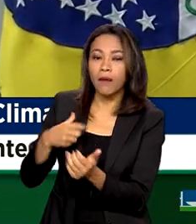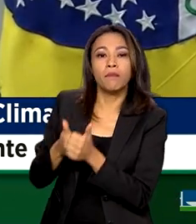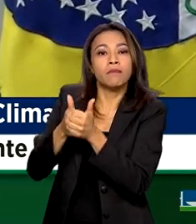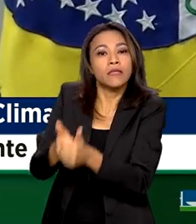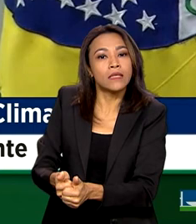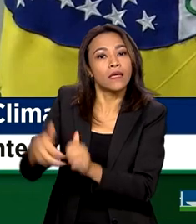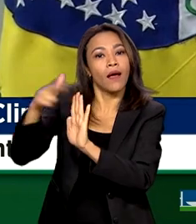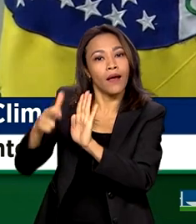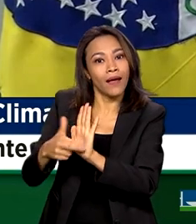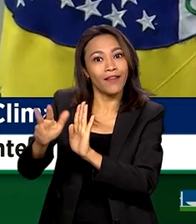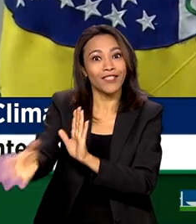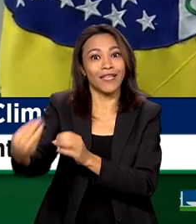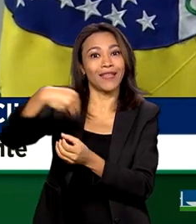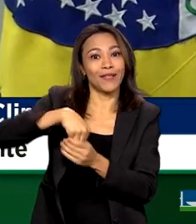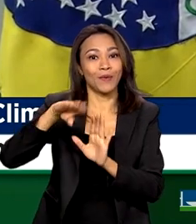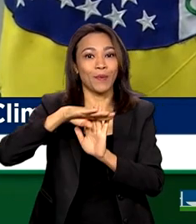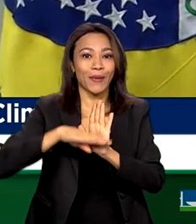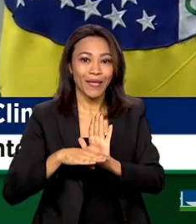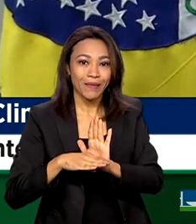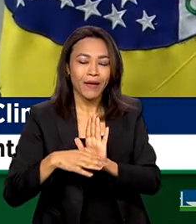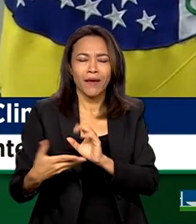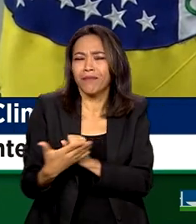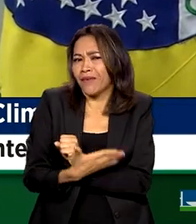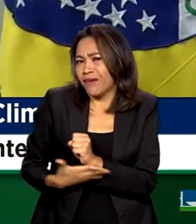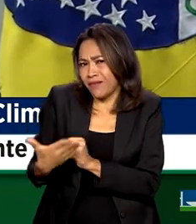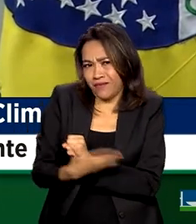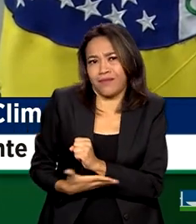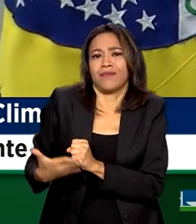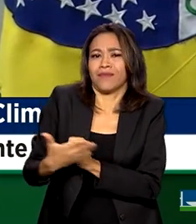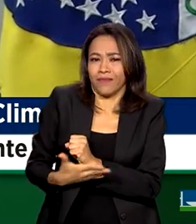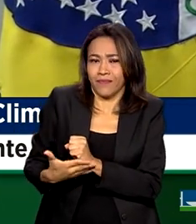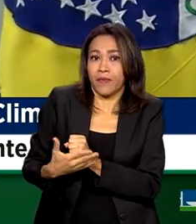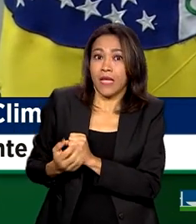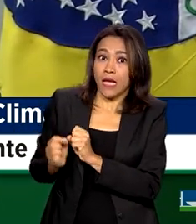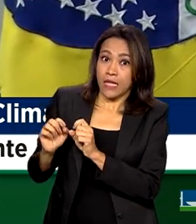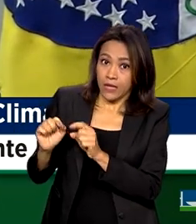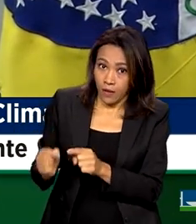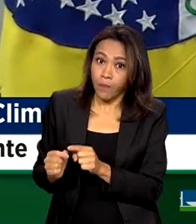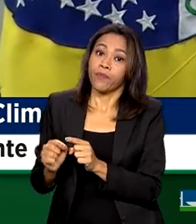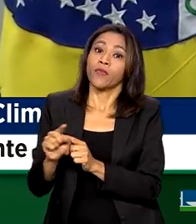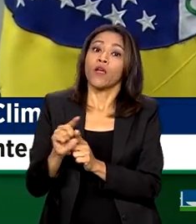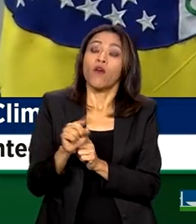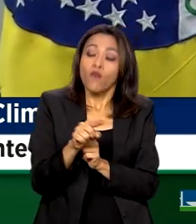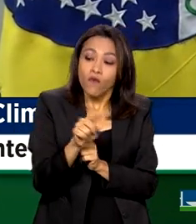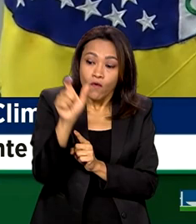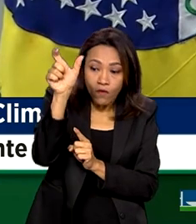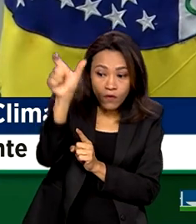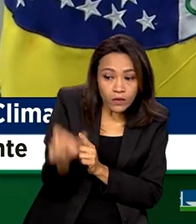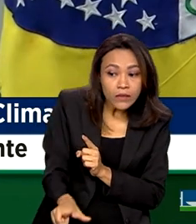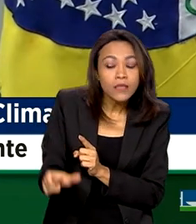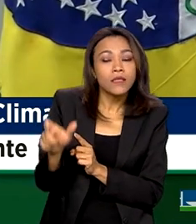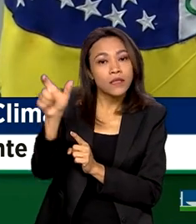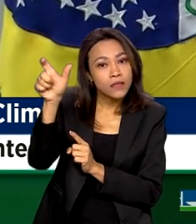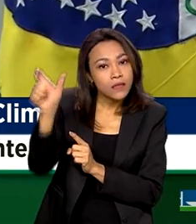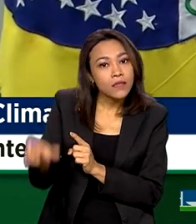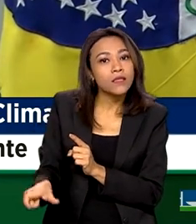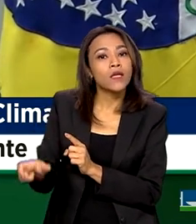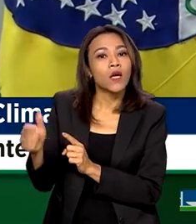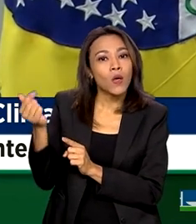está dentro do programa é o básico a partir do momento em que você consegue alguns